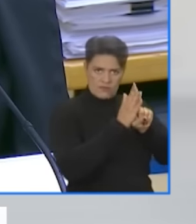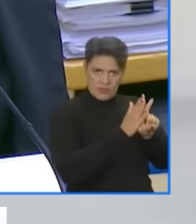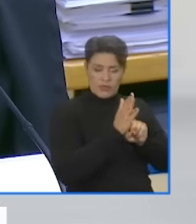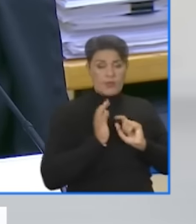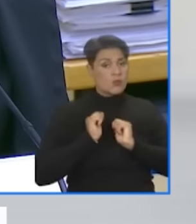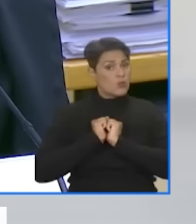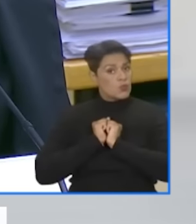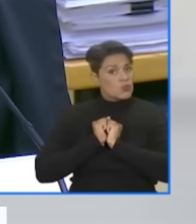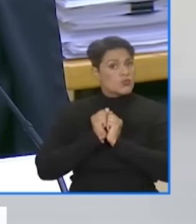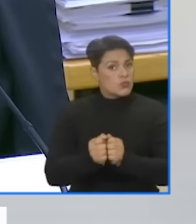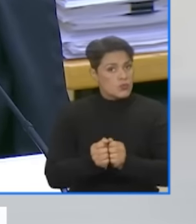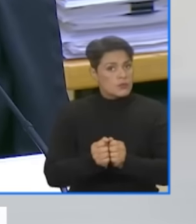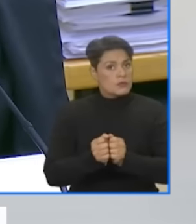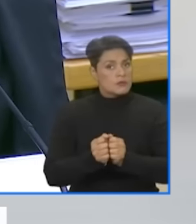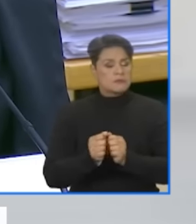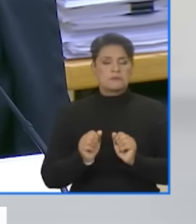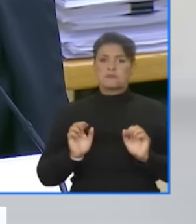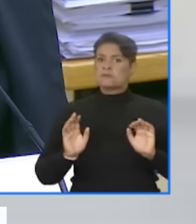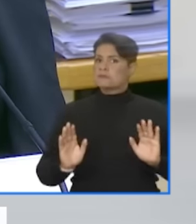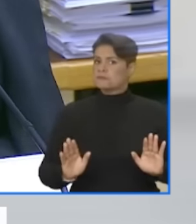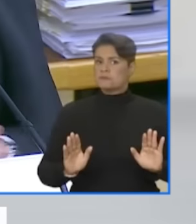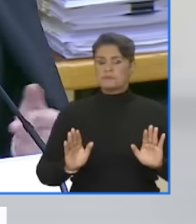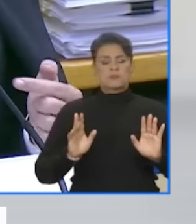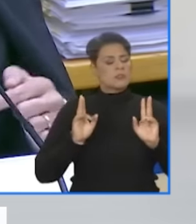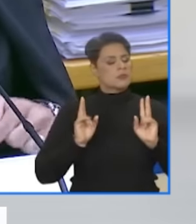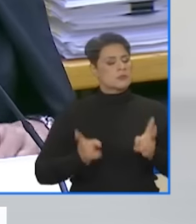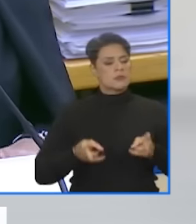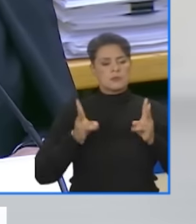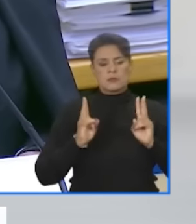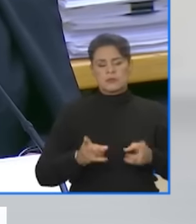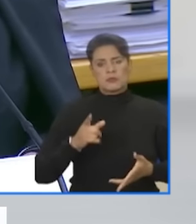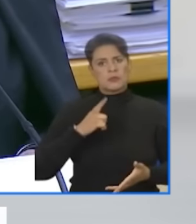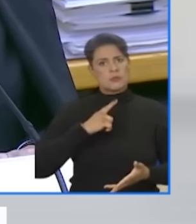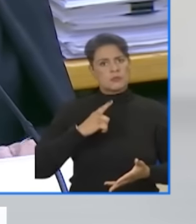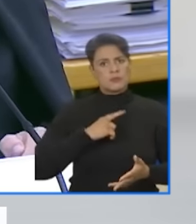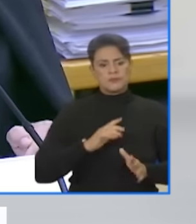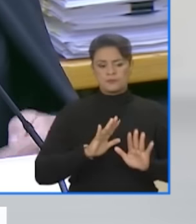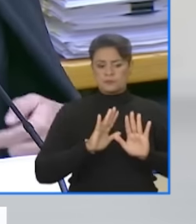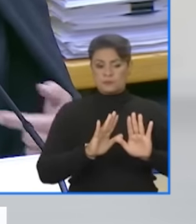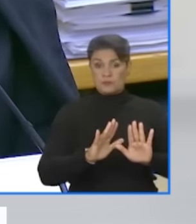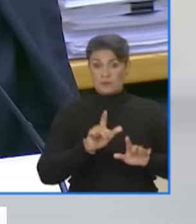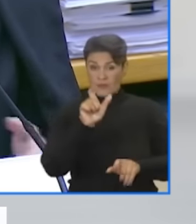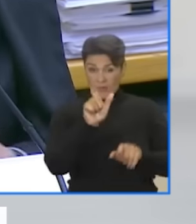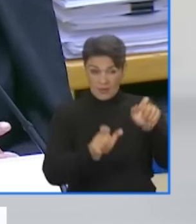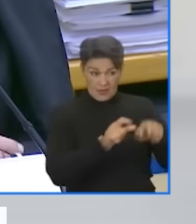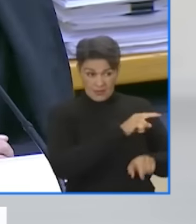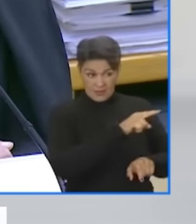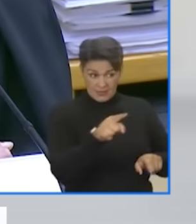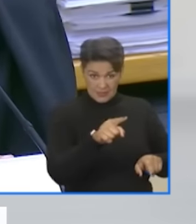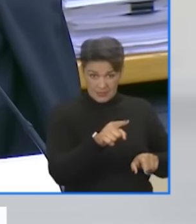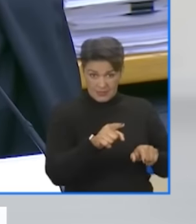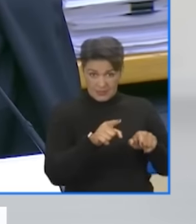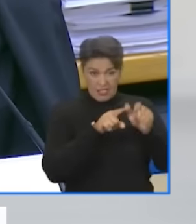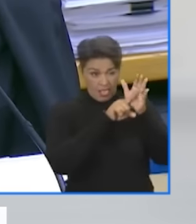mensagens, Afonso, aqui, em resumo, elas mostram? Elas mostram um ministro que tinha uma atuação